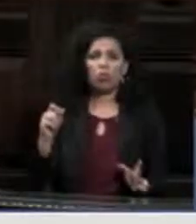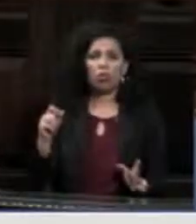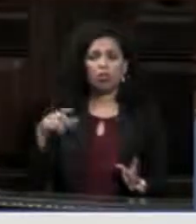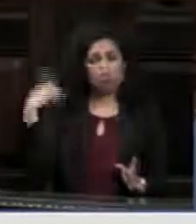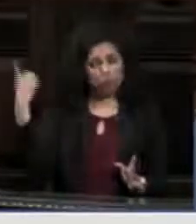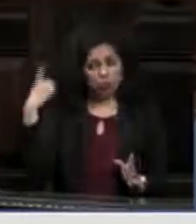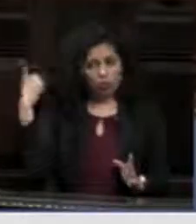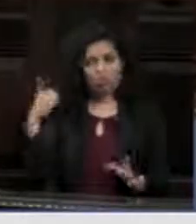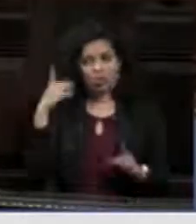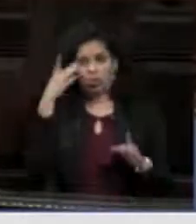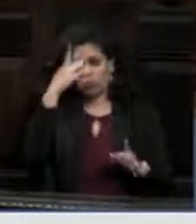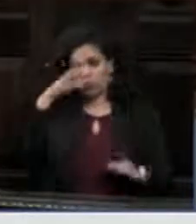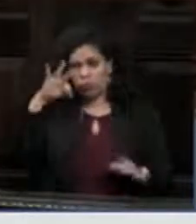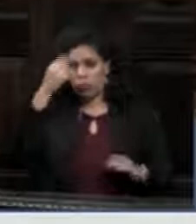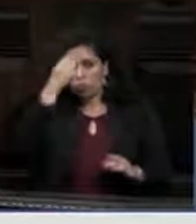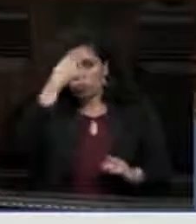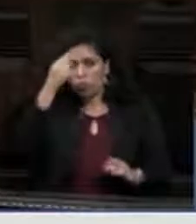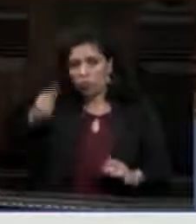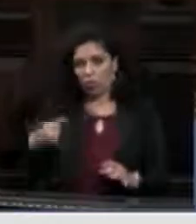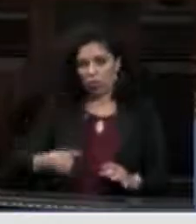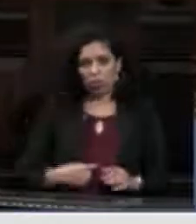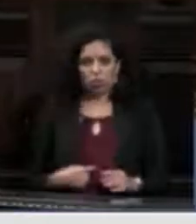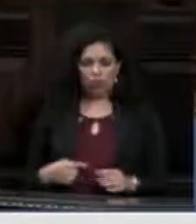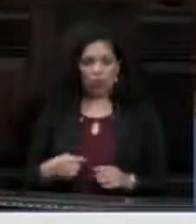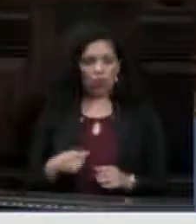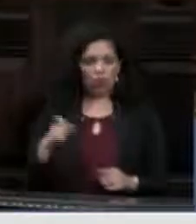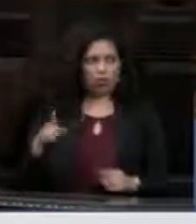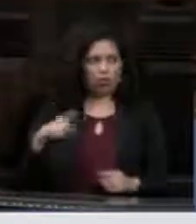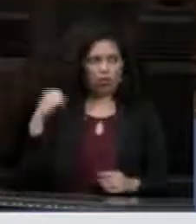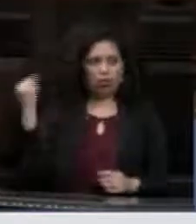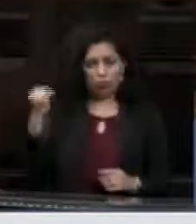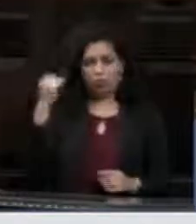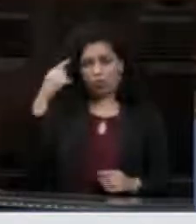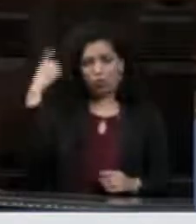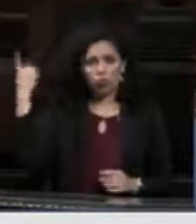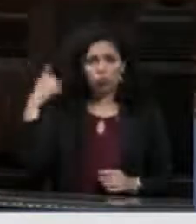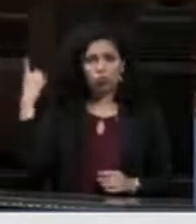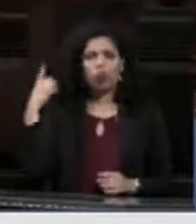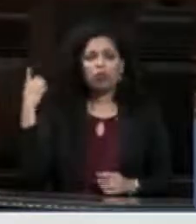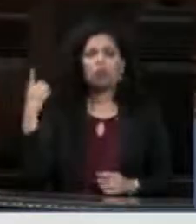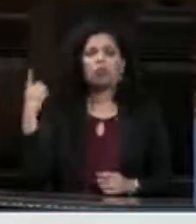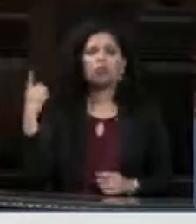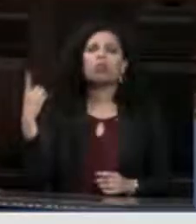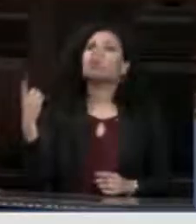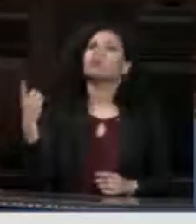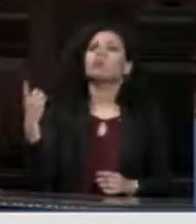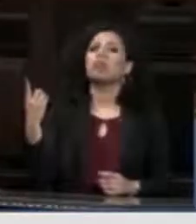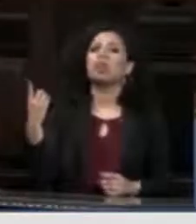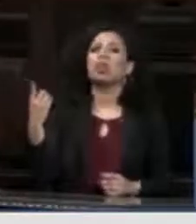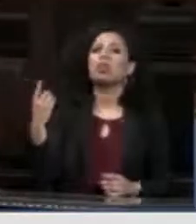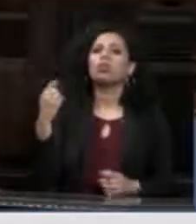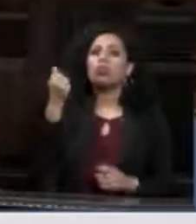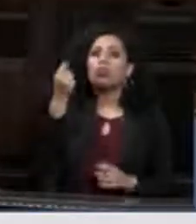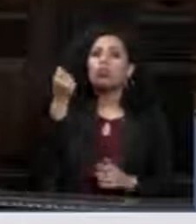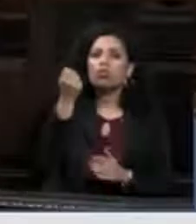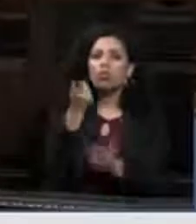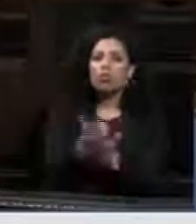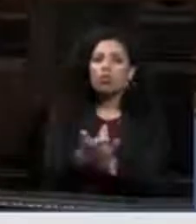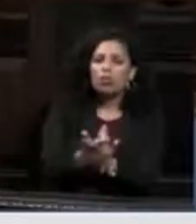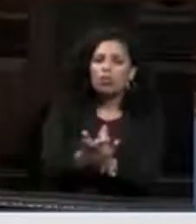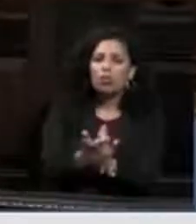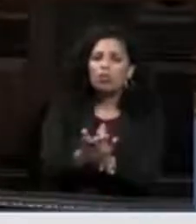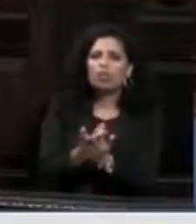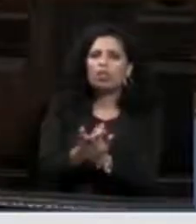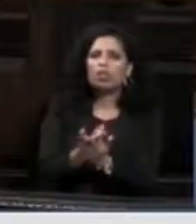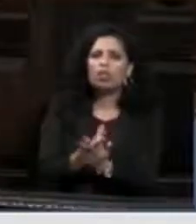salários. É fundamental que os deputados recebam bons salários para que cumpram o seu papel com dedicação